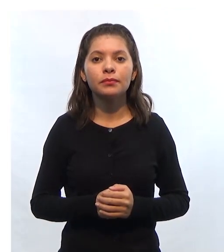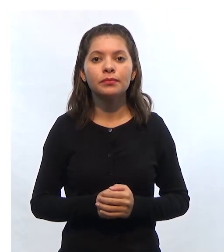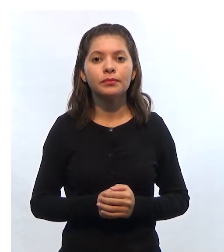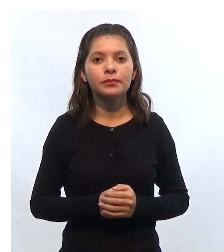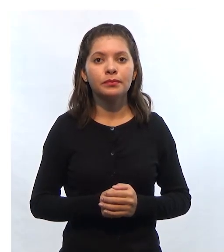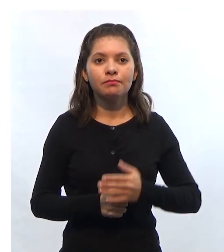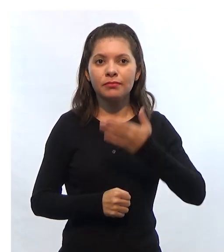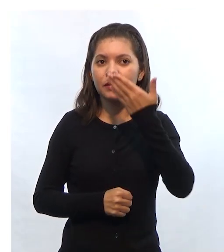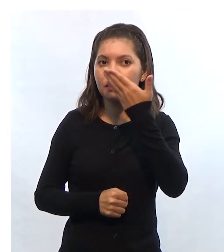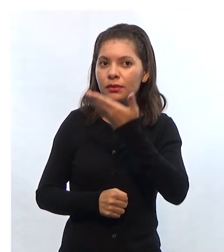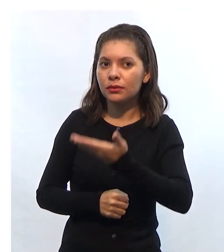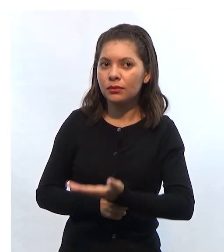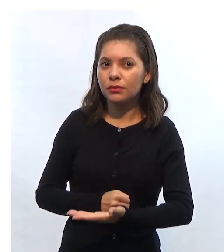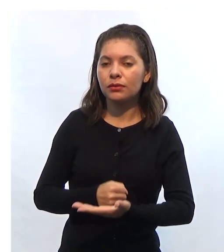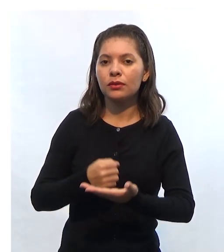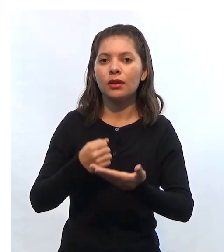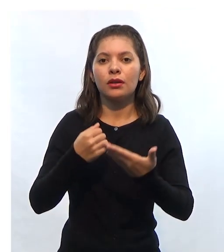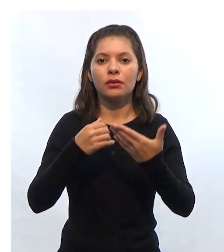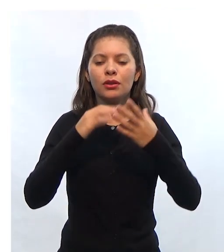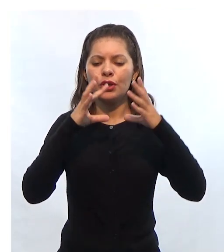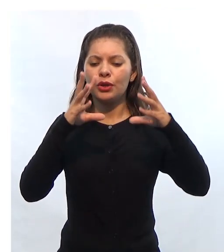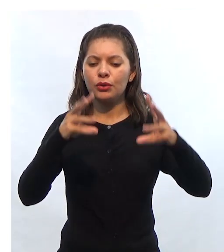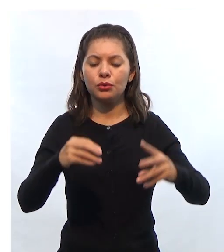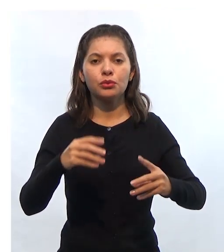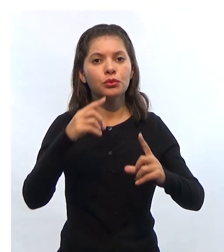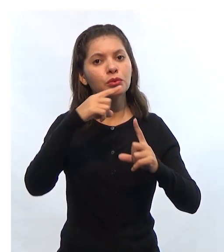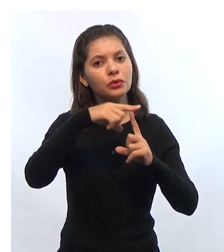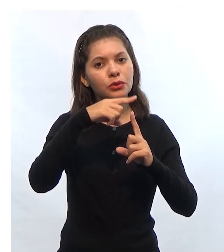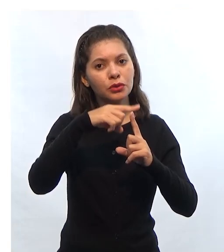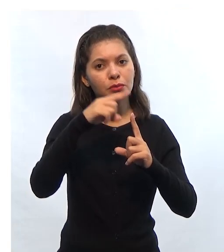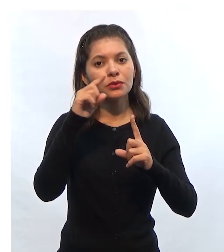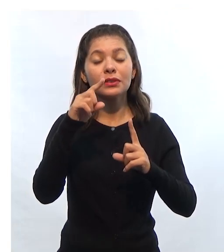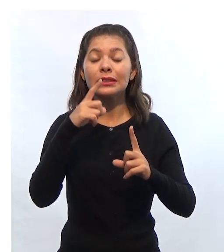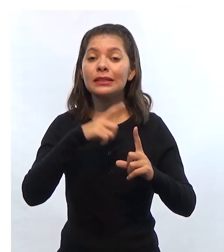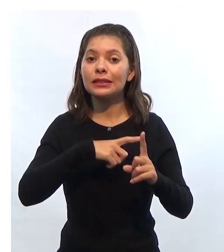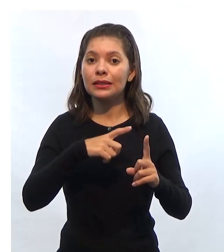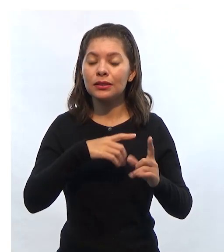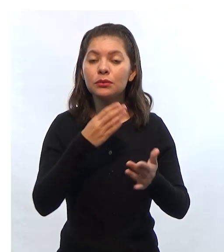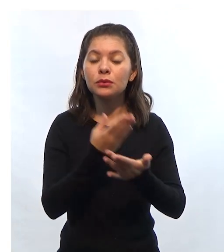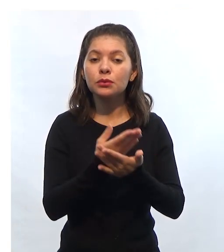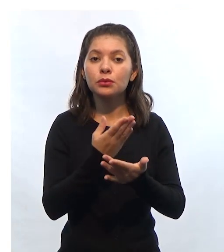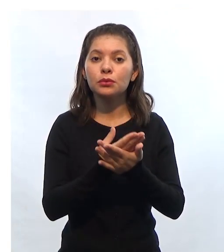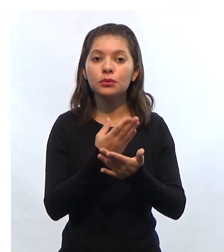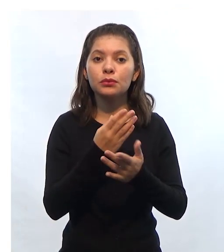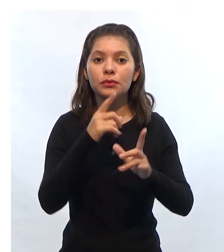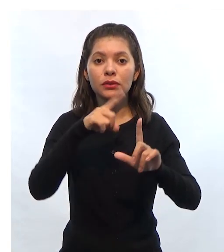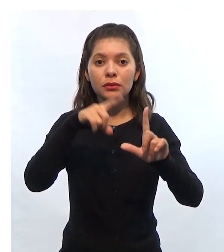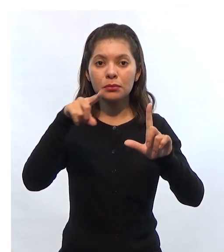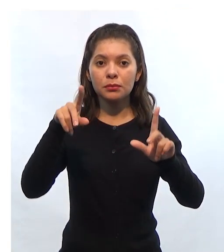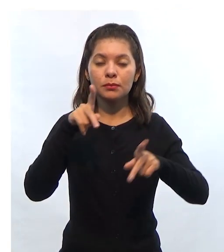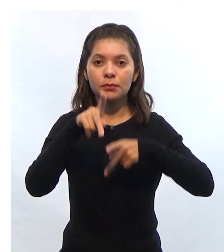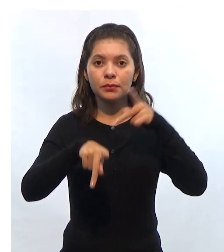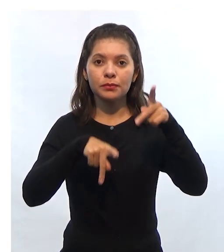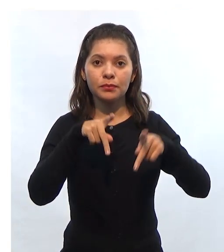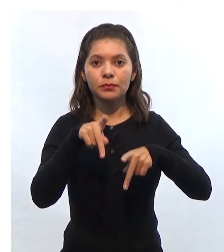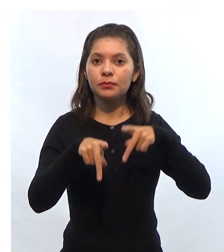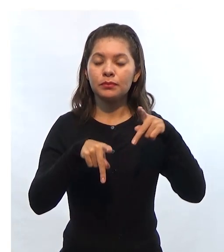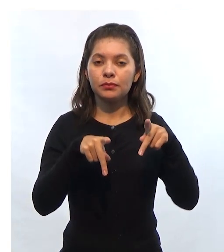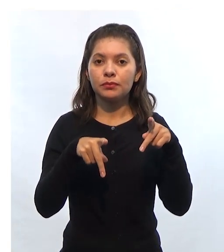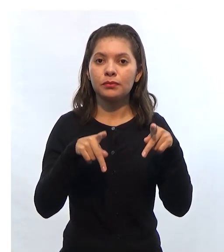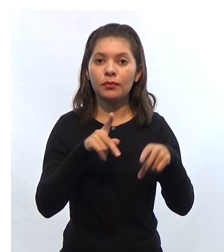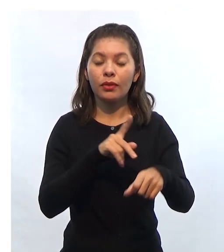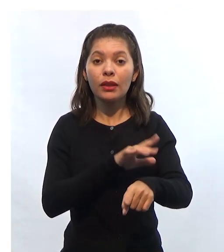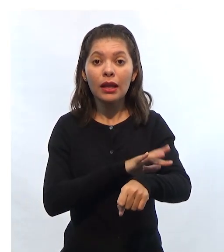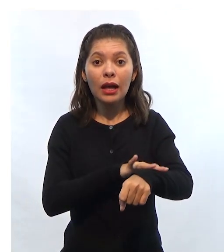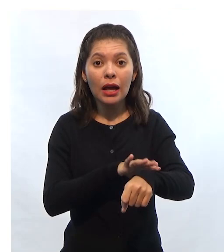religião. Isso são todos os tipos de itens que você tem no estudo da demografia, né?